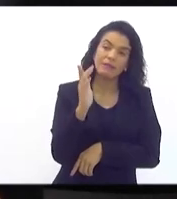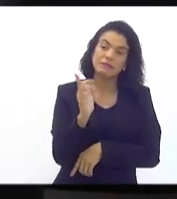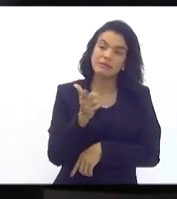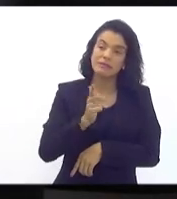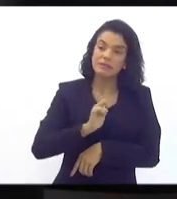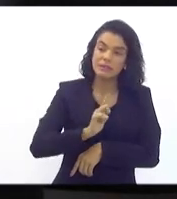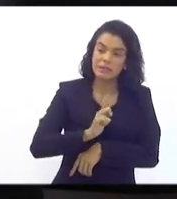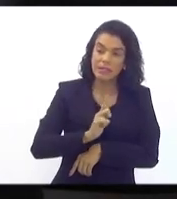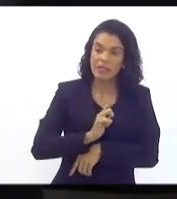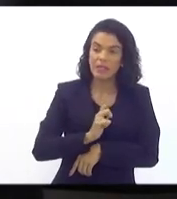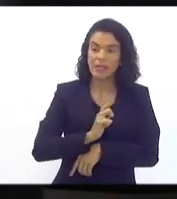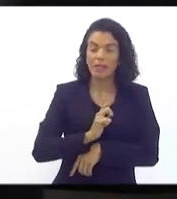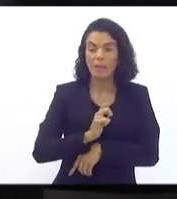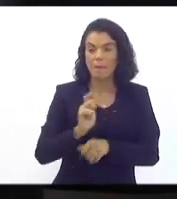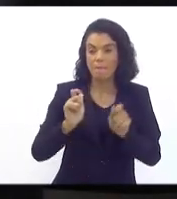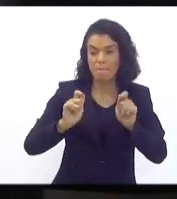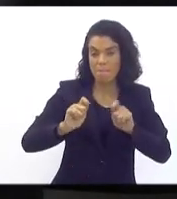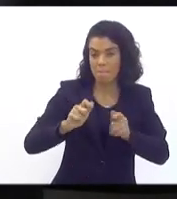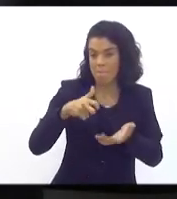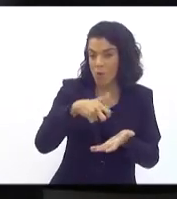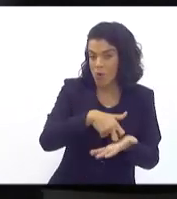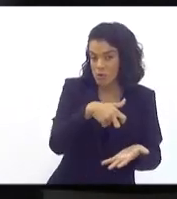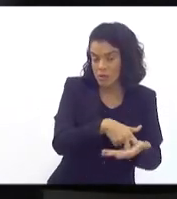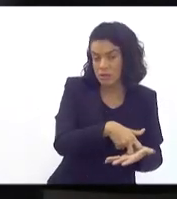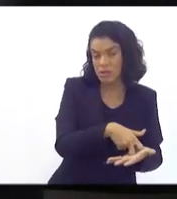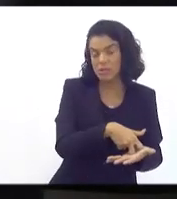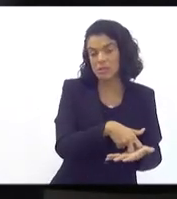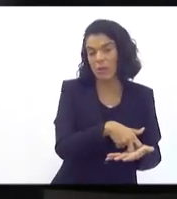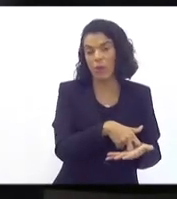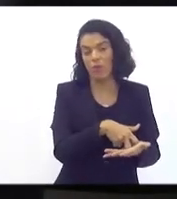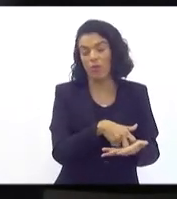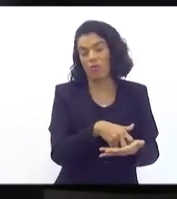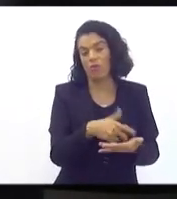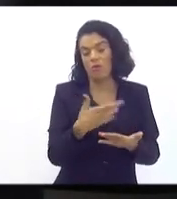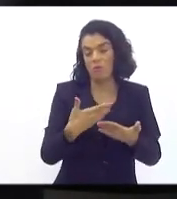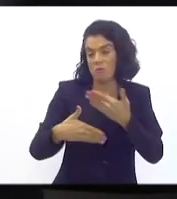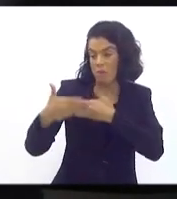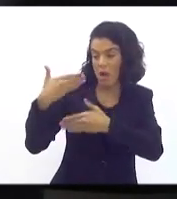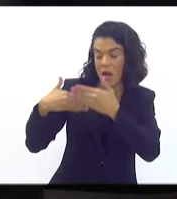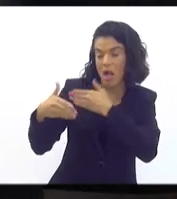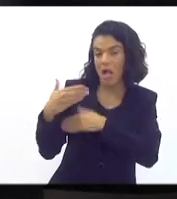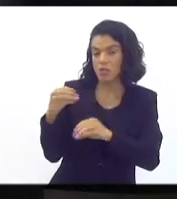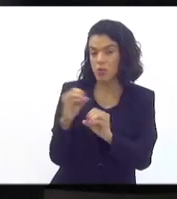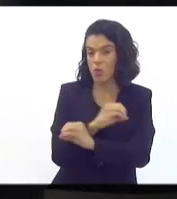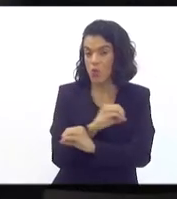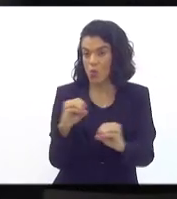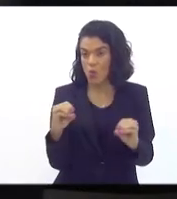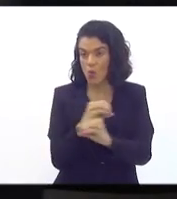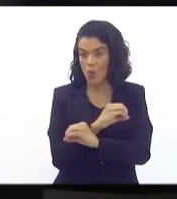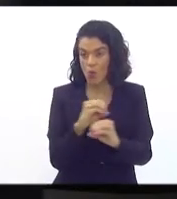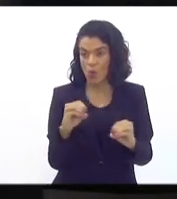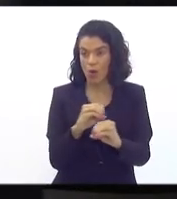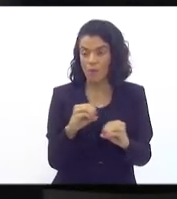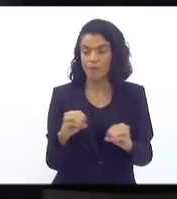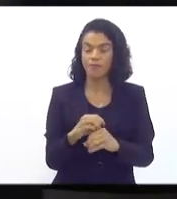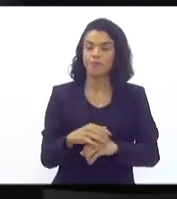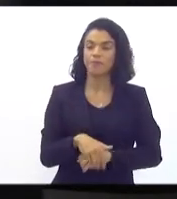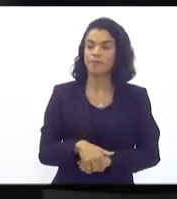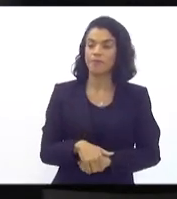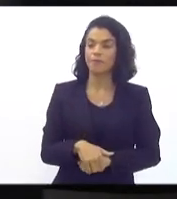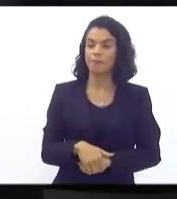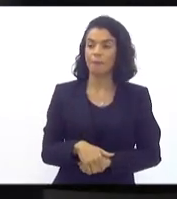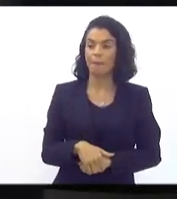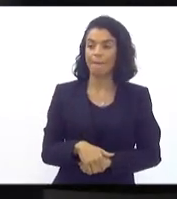alguma punibilidade para empresa por não ter cumprido e futuramente também pelo fato de chegar ao final do contrato